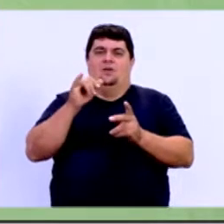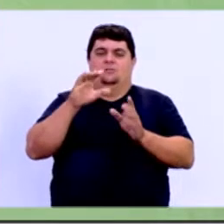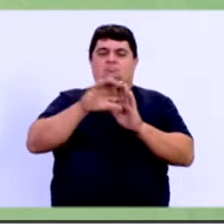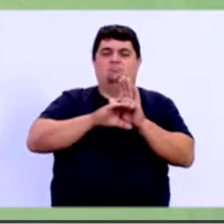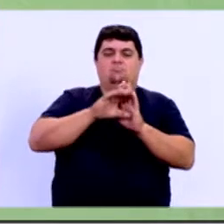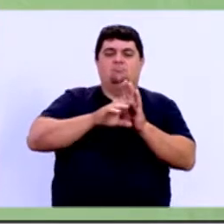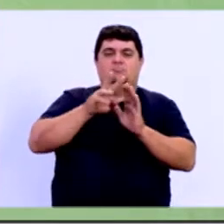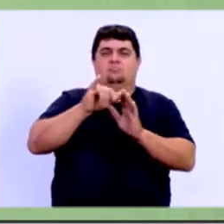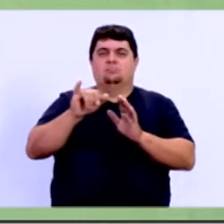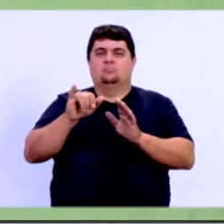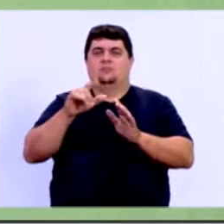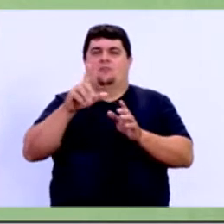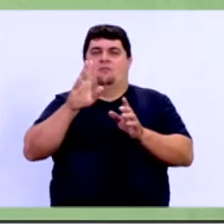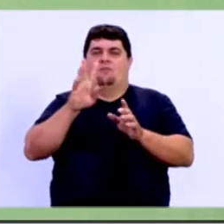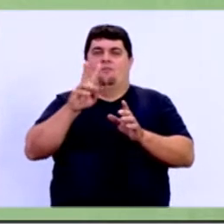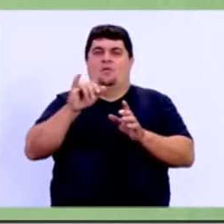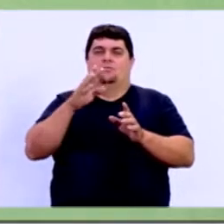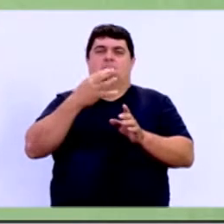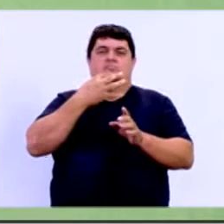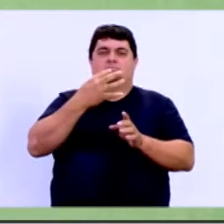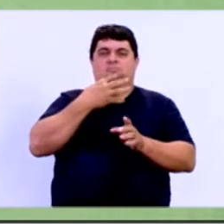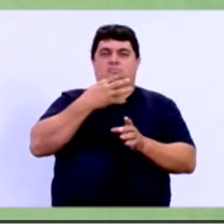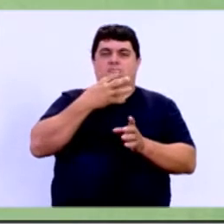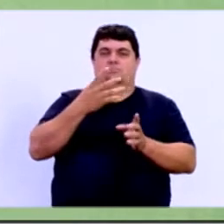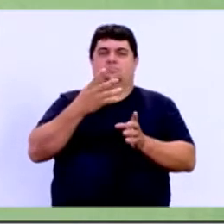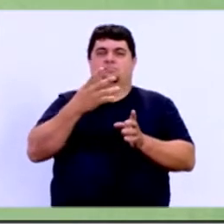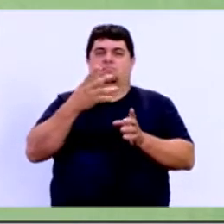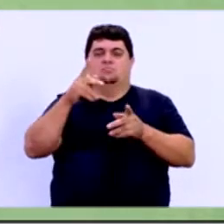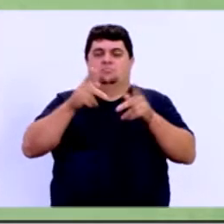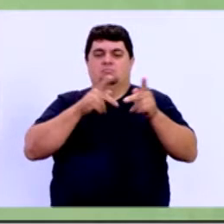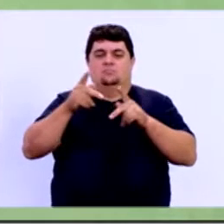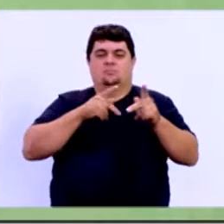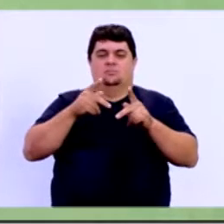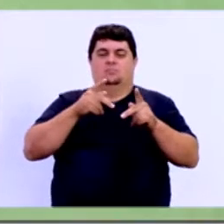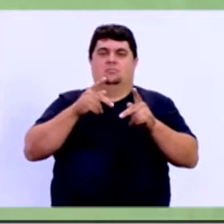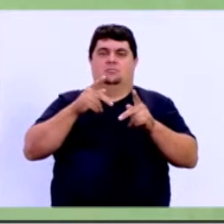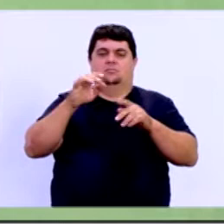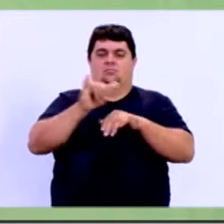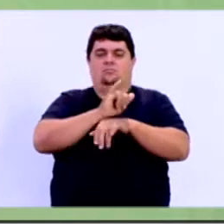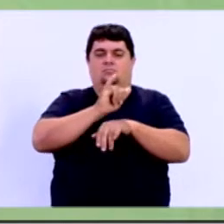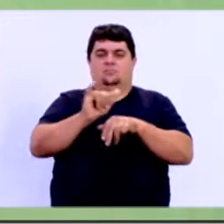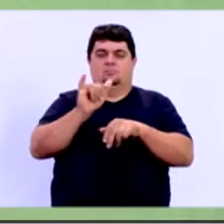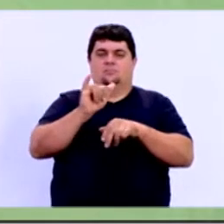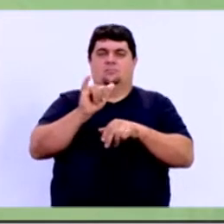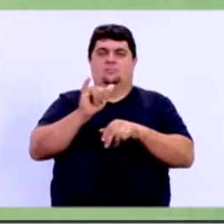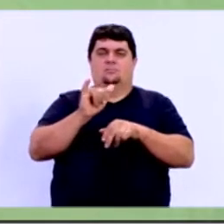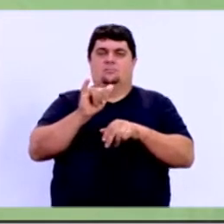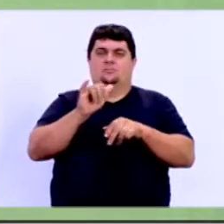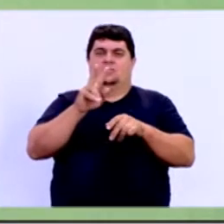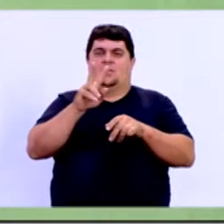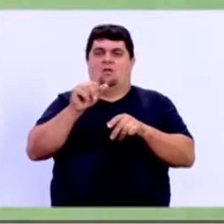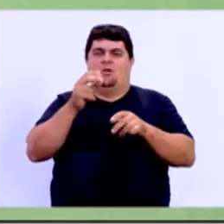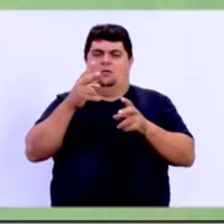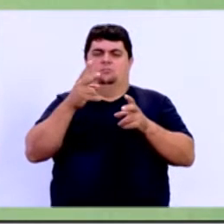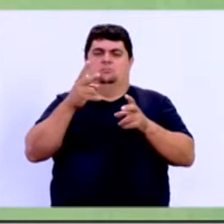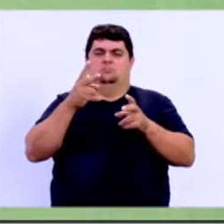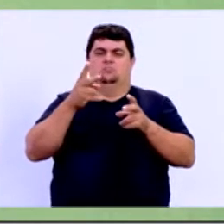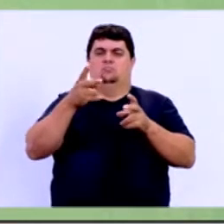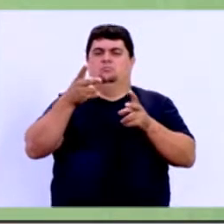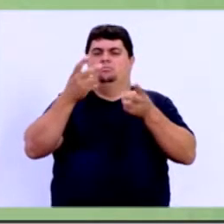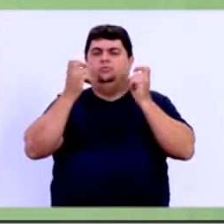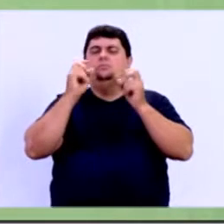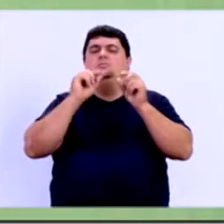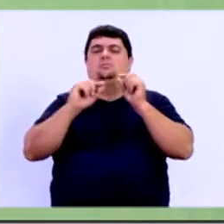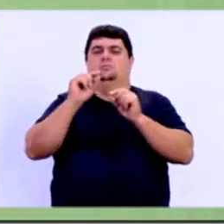isso, nós vamos conhecer o planejamento estratégico. Vocês vão observar no decorrer da